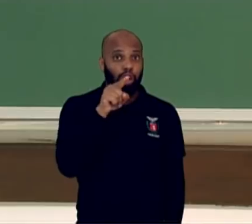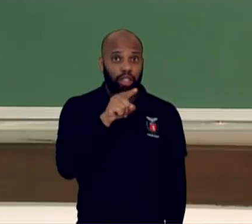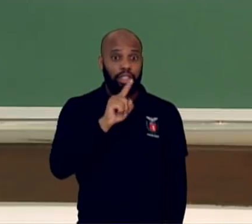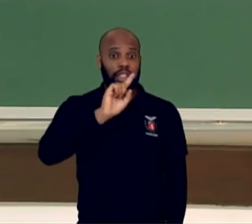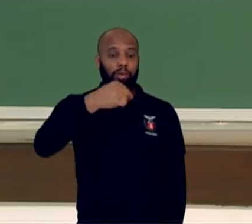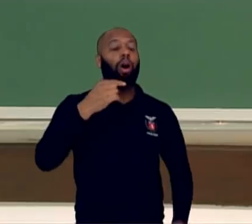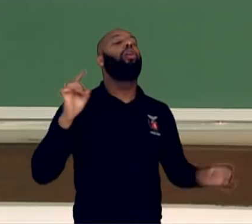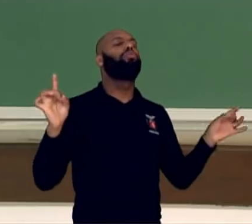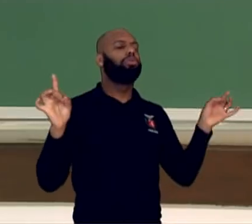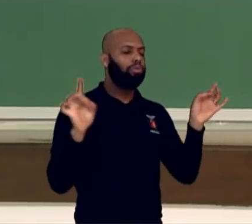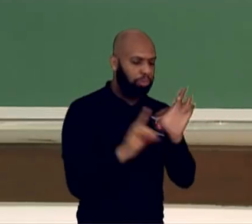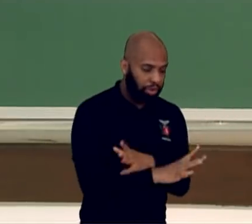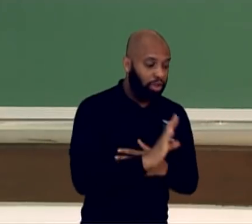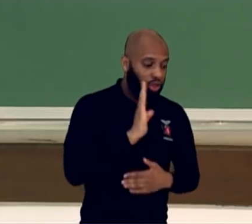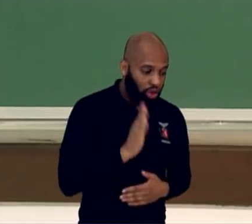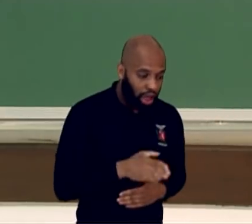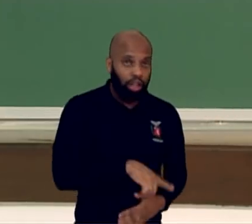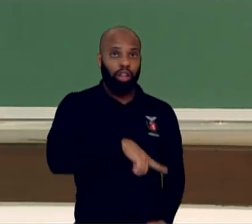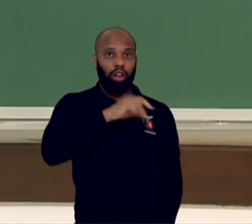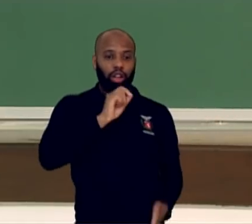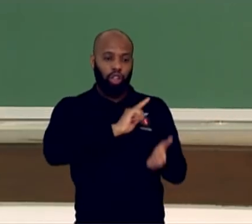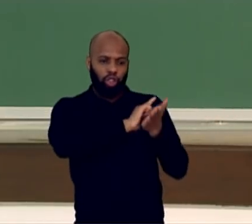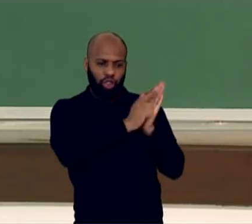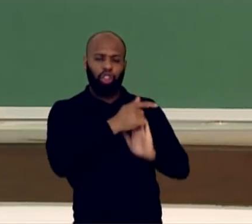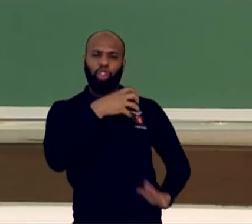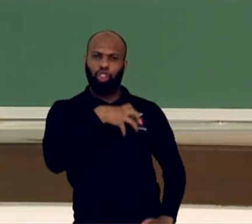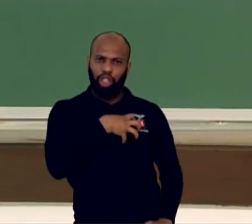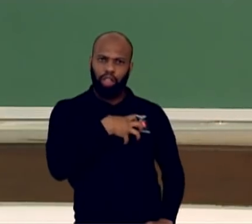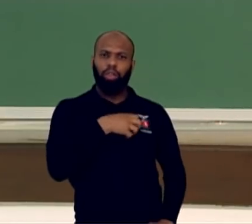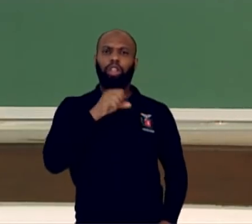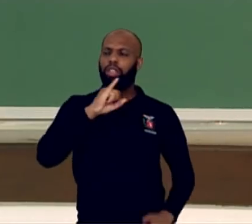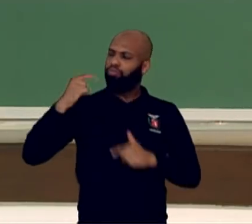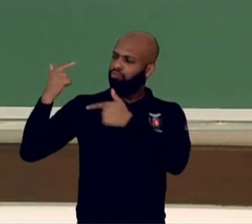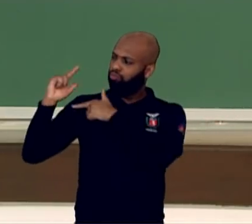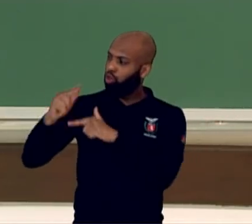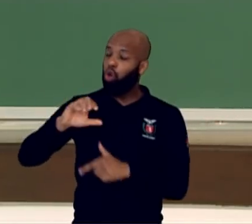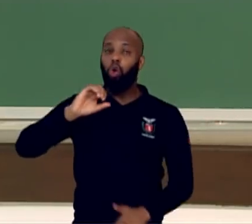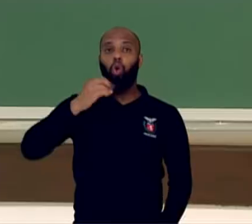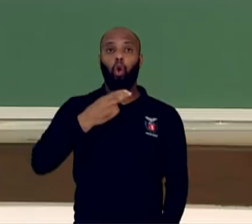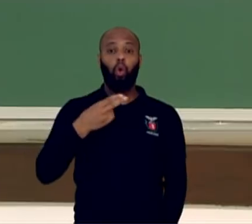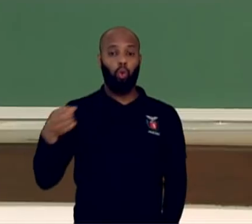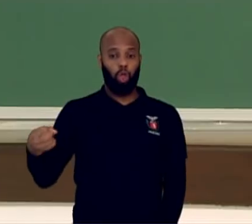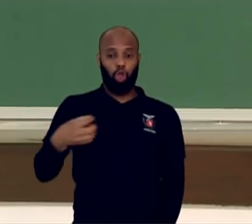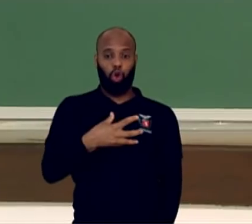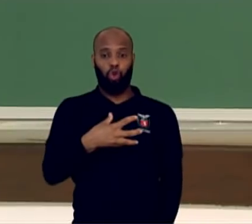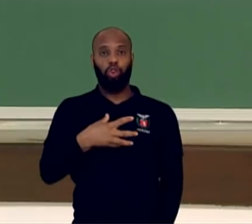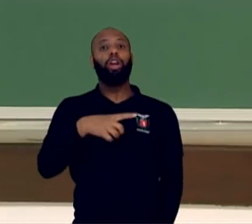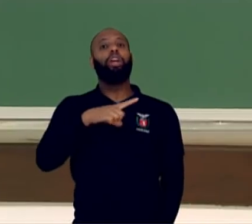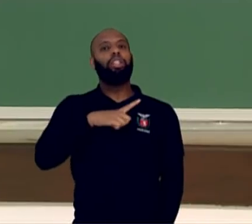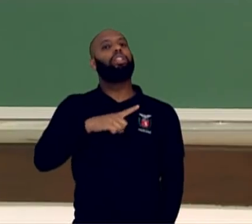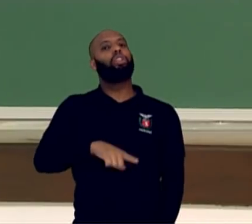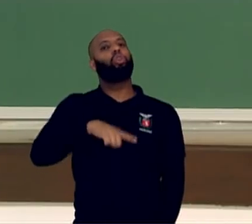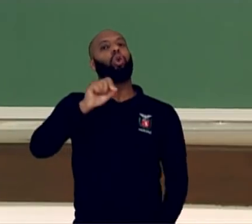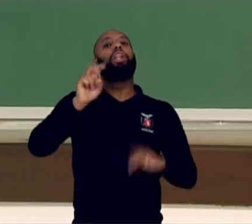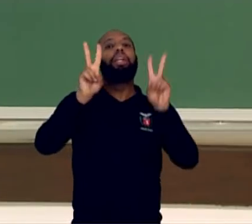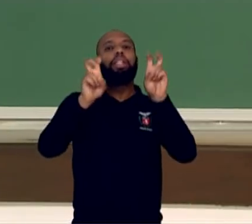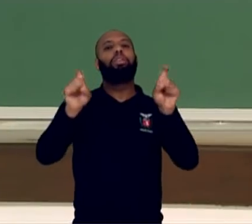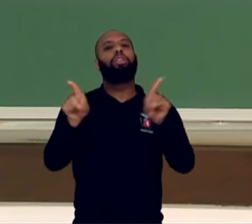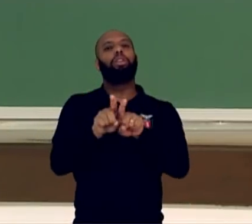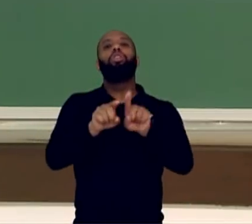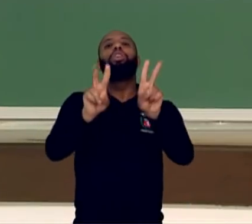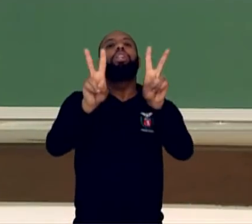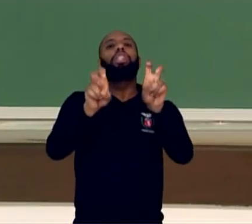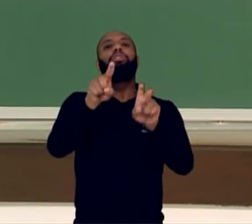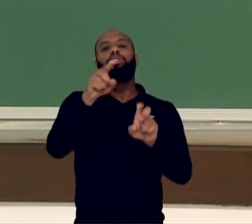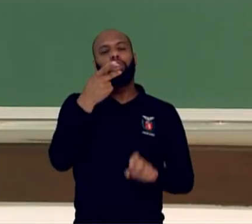o estilo, qual que é a forma do poema, se tradicional ou mais moderno, você vai ter que escolher o tema, o assunto que você